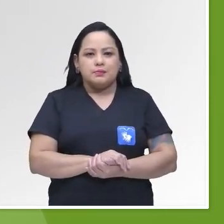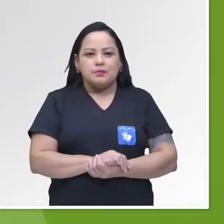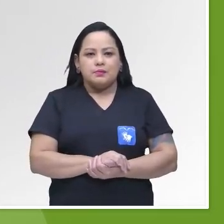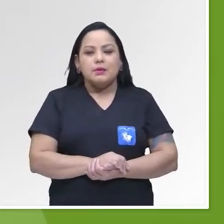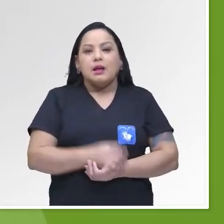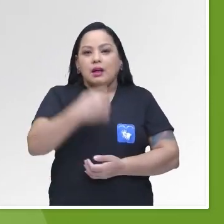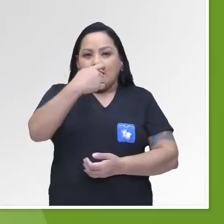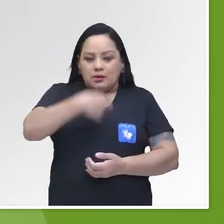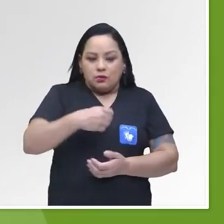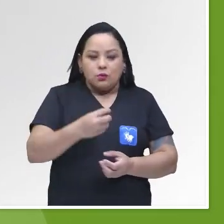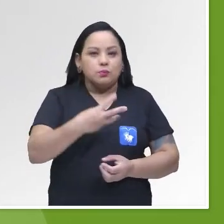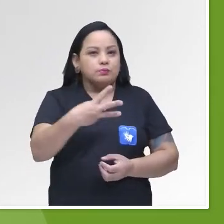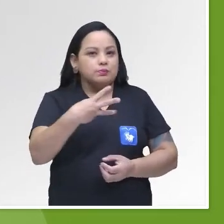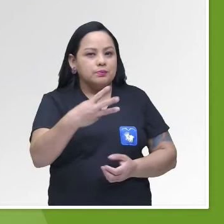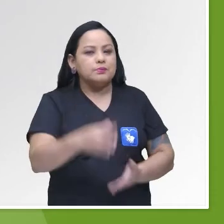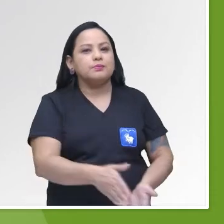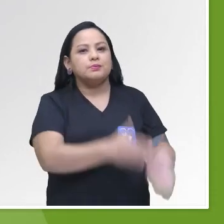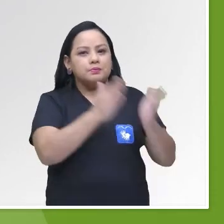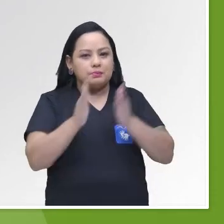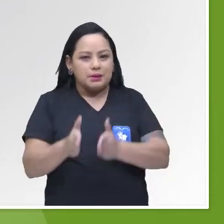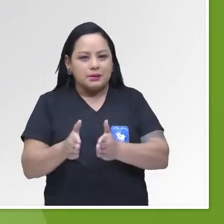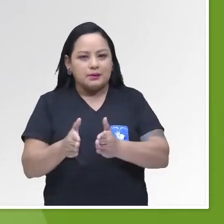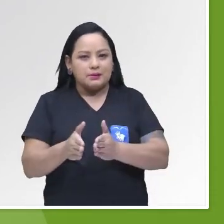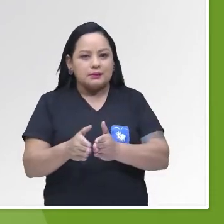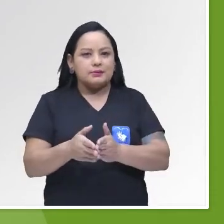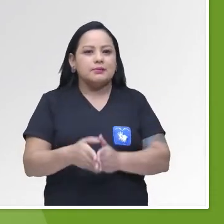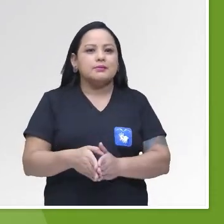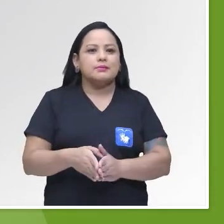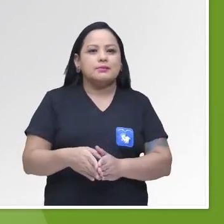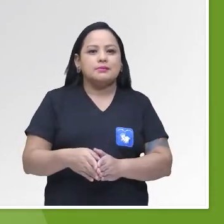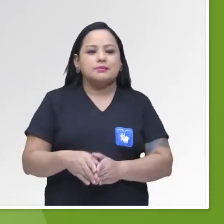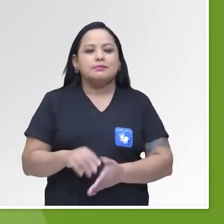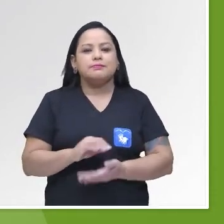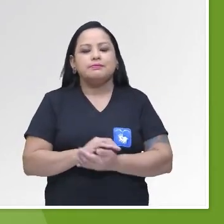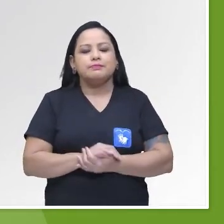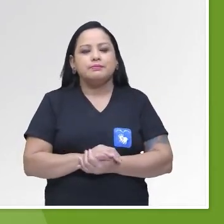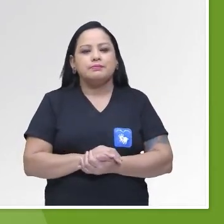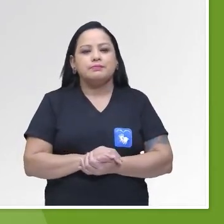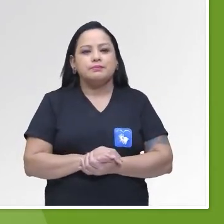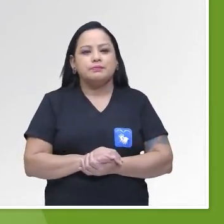eu vou atrás de um não metal.